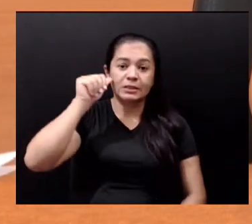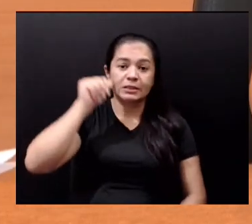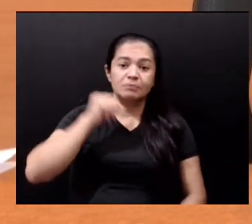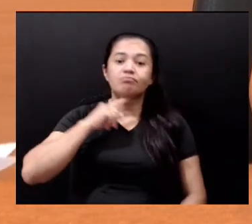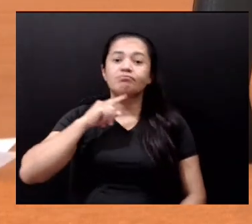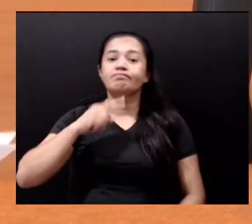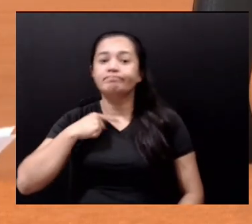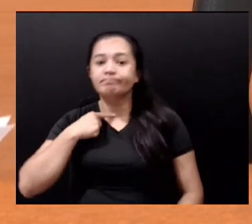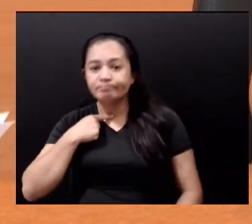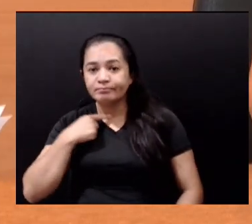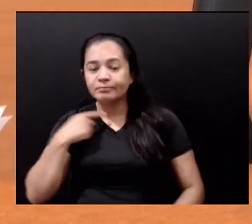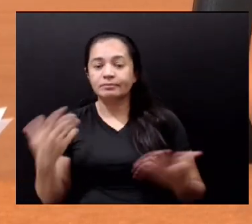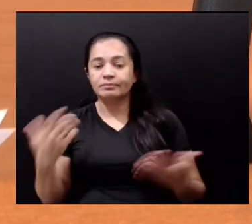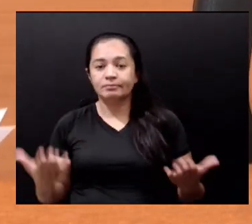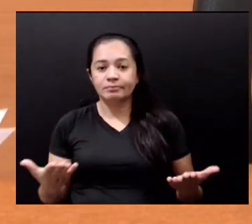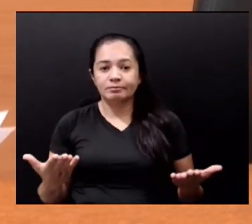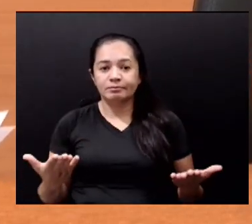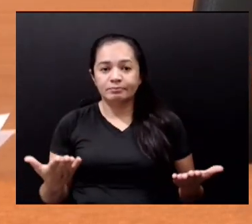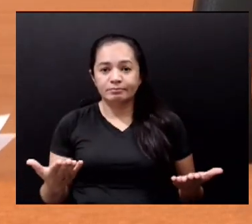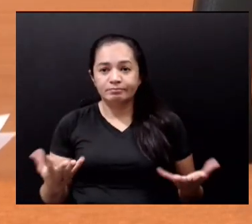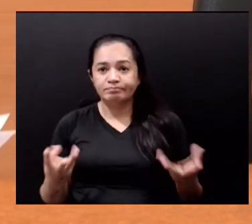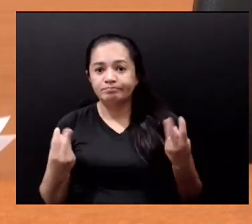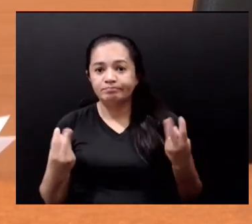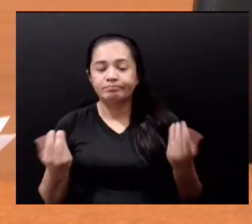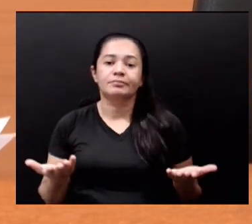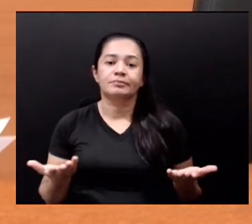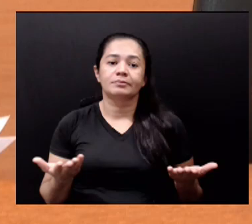subnotificação muito grande, né?